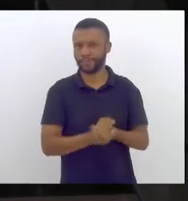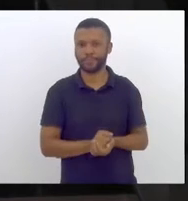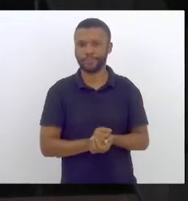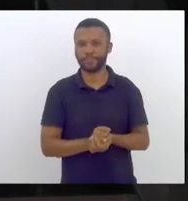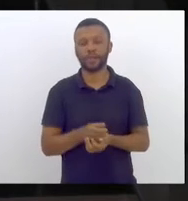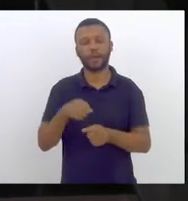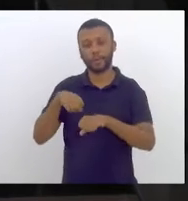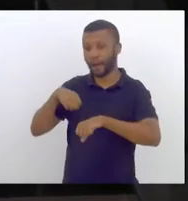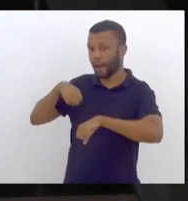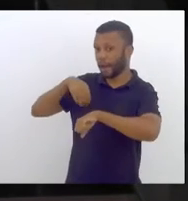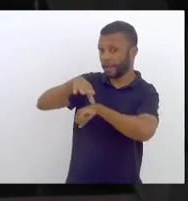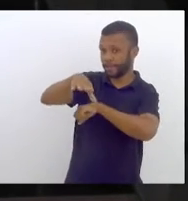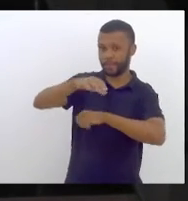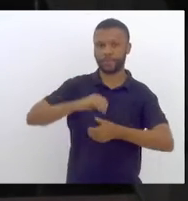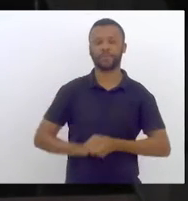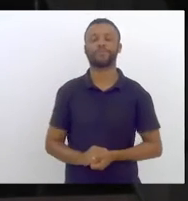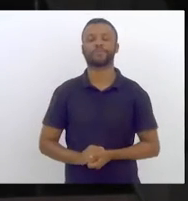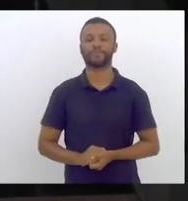Comunicado.